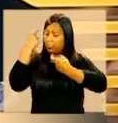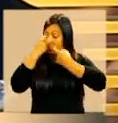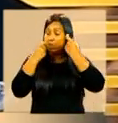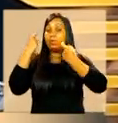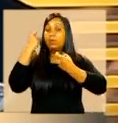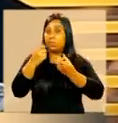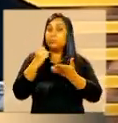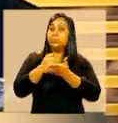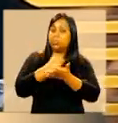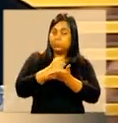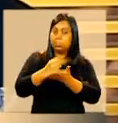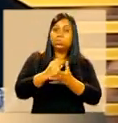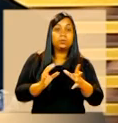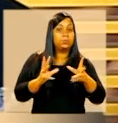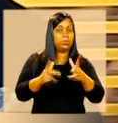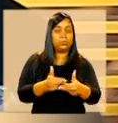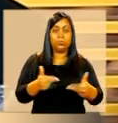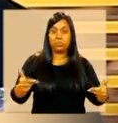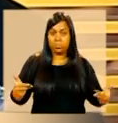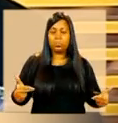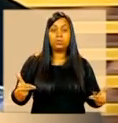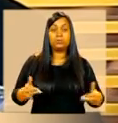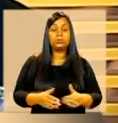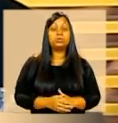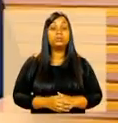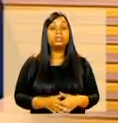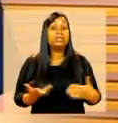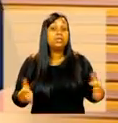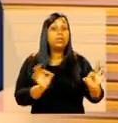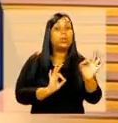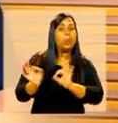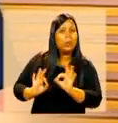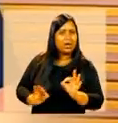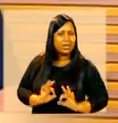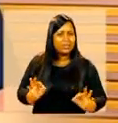em relação à documentação, para tudo. Tudo. E a